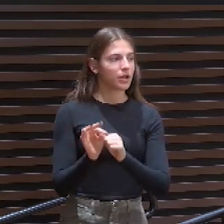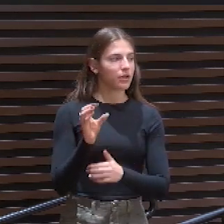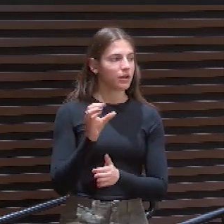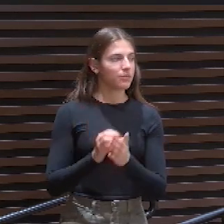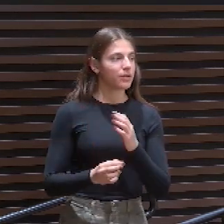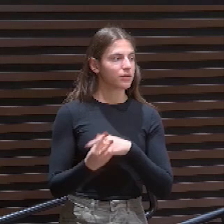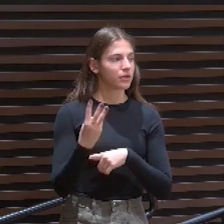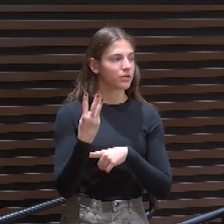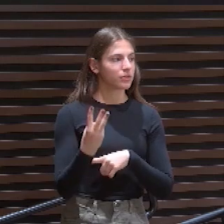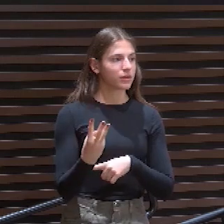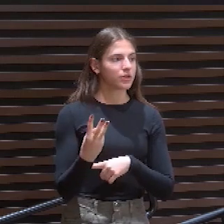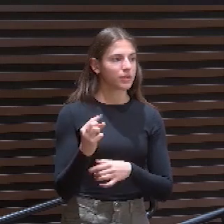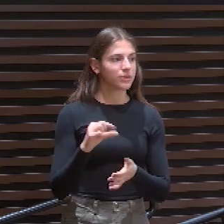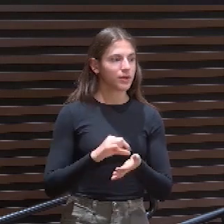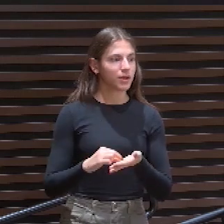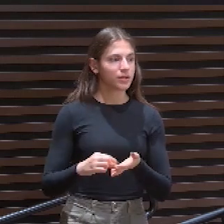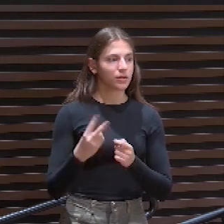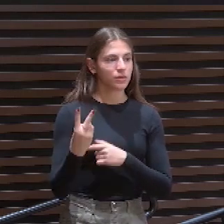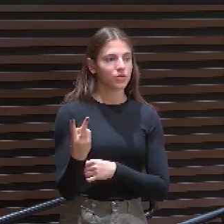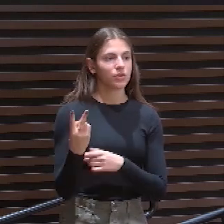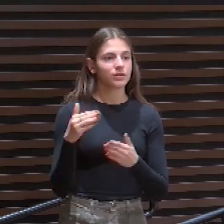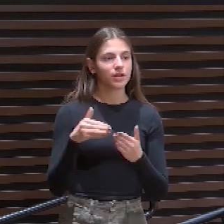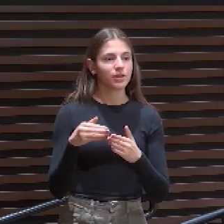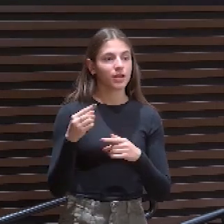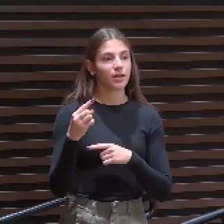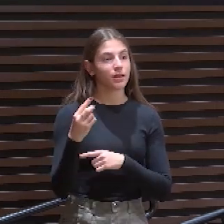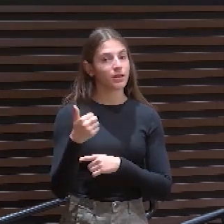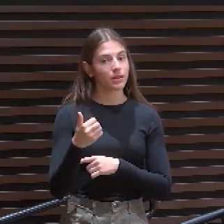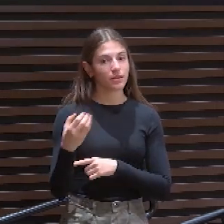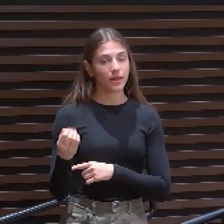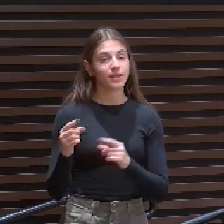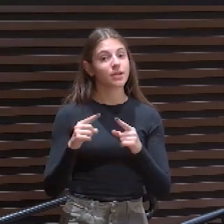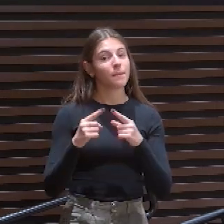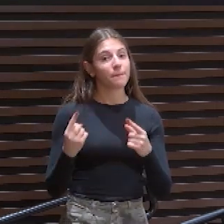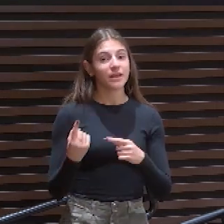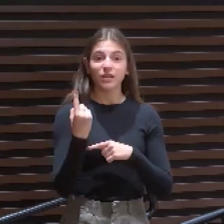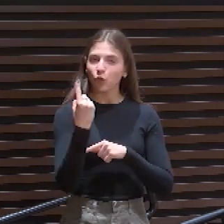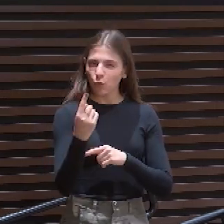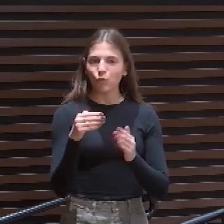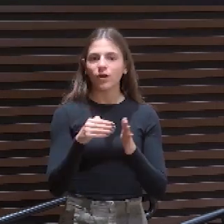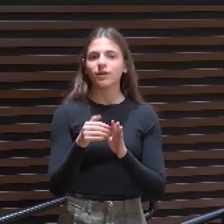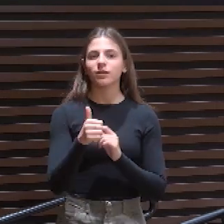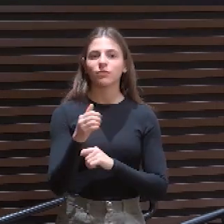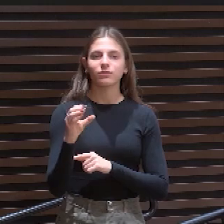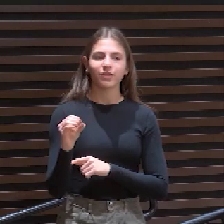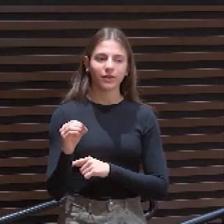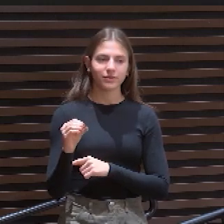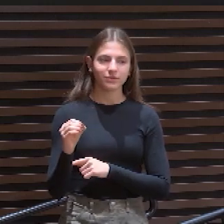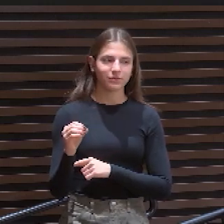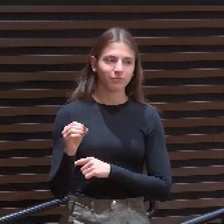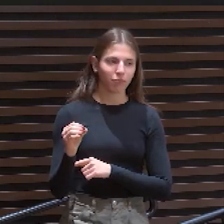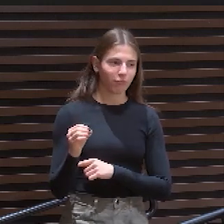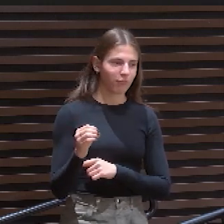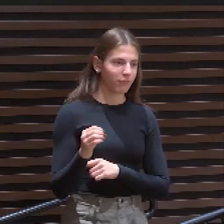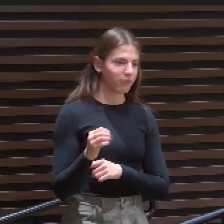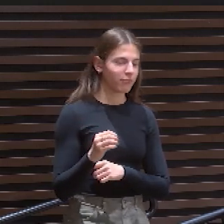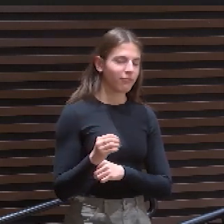aqui Tiago 3, 2 a 10, mas na verdade é 1 a 10. Porque é